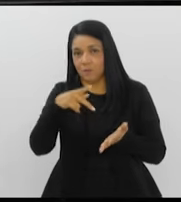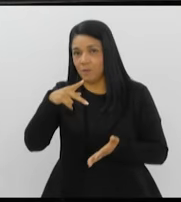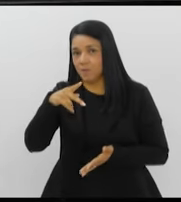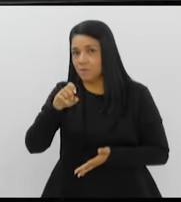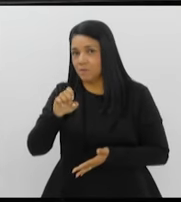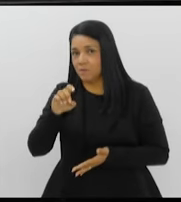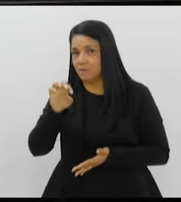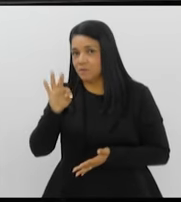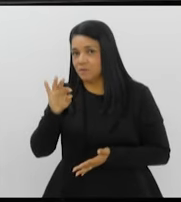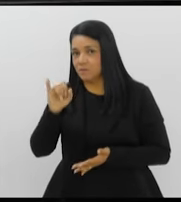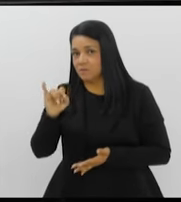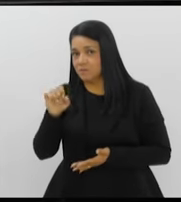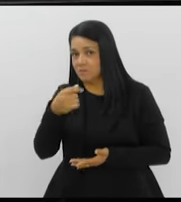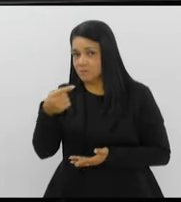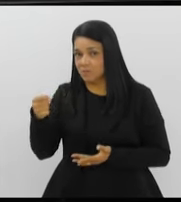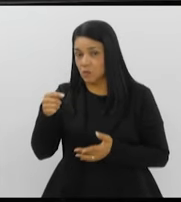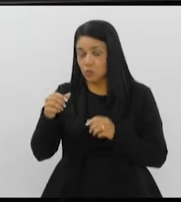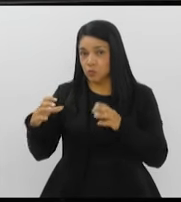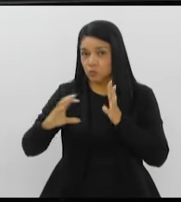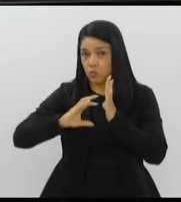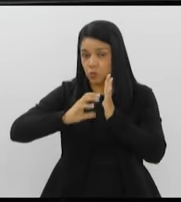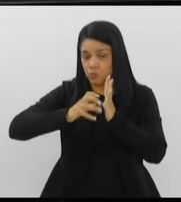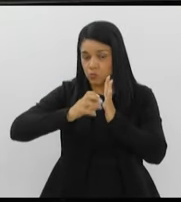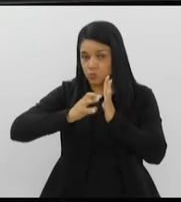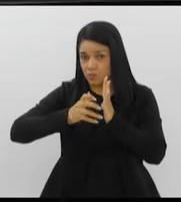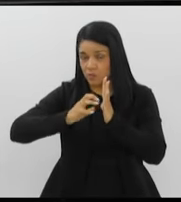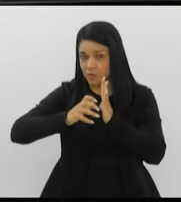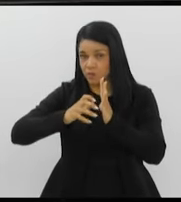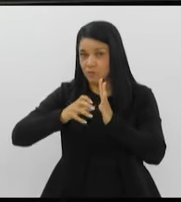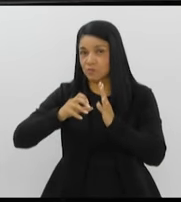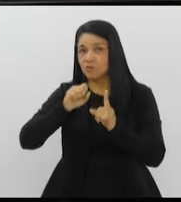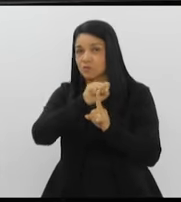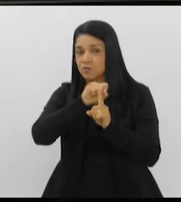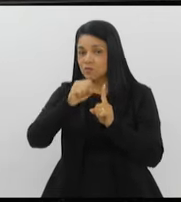junto com o Partido Socialista Brasileiro,